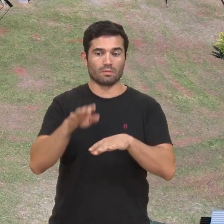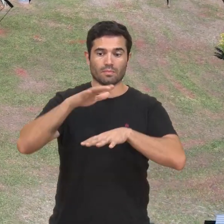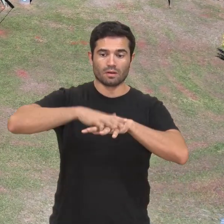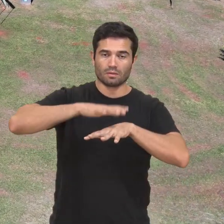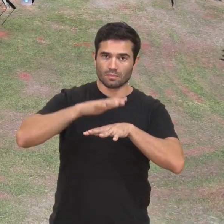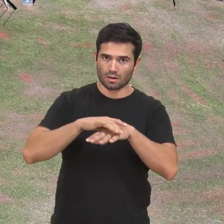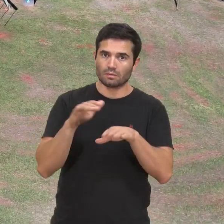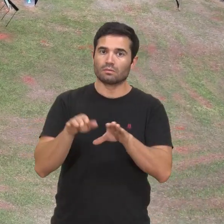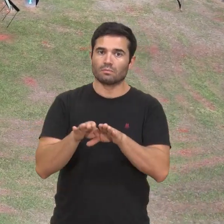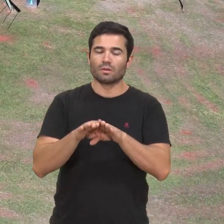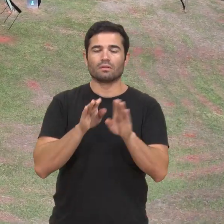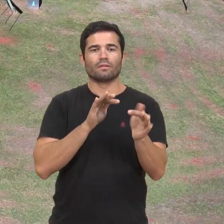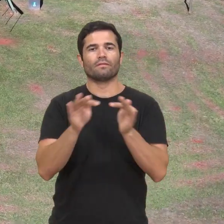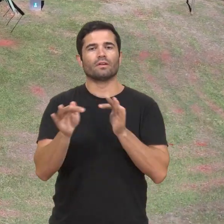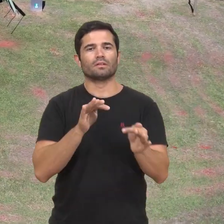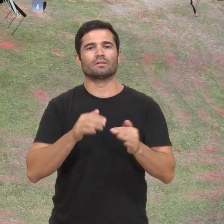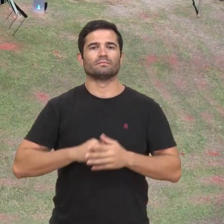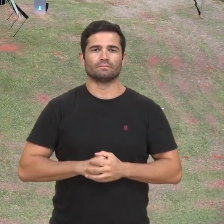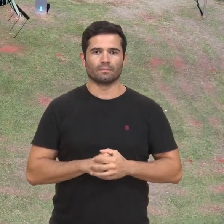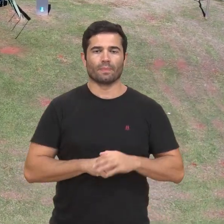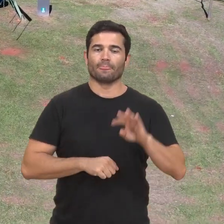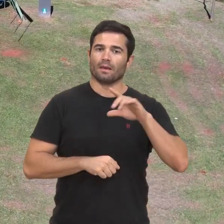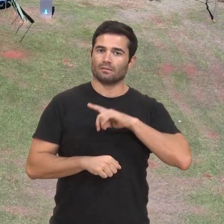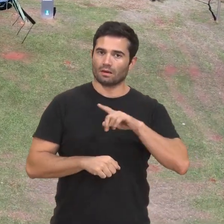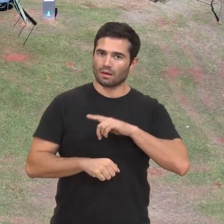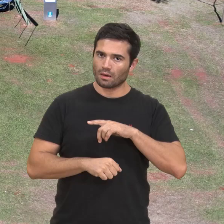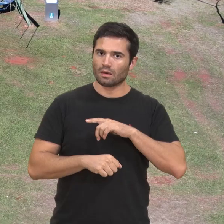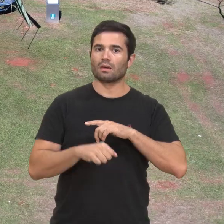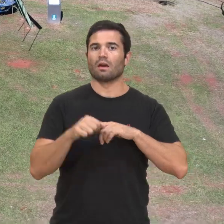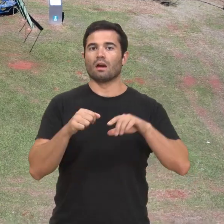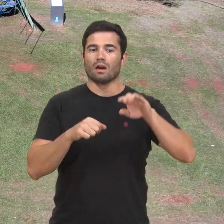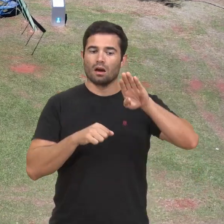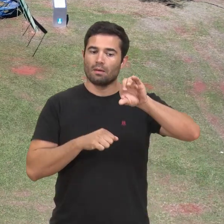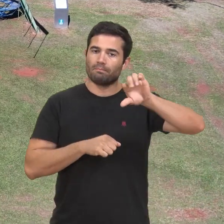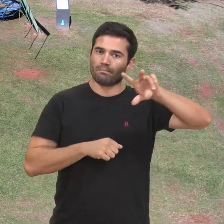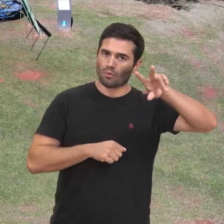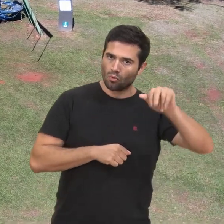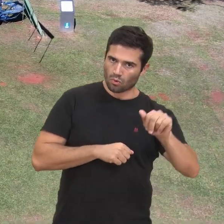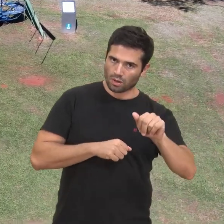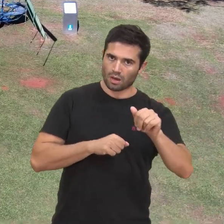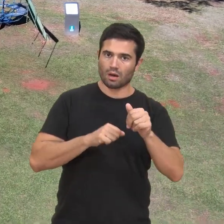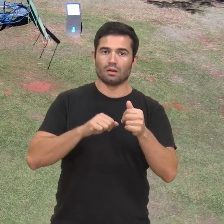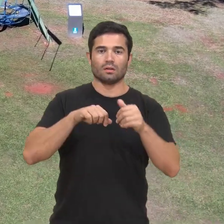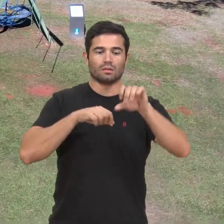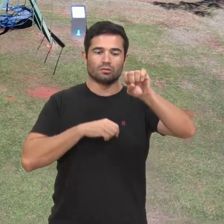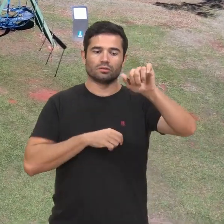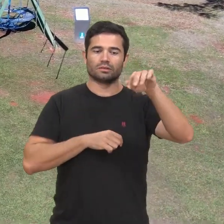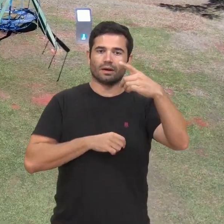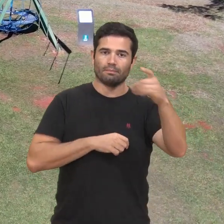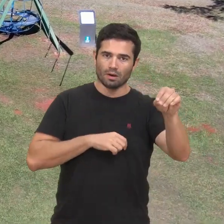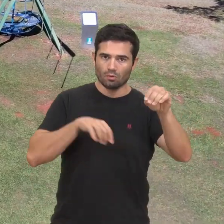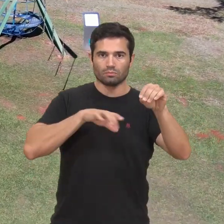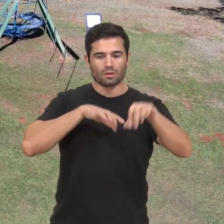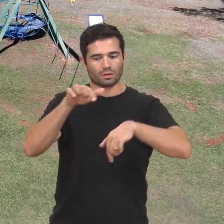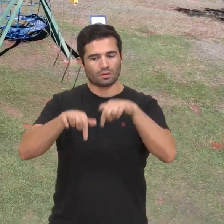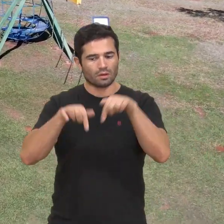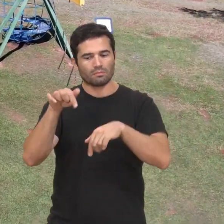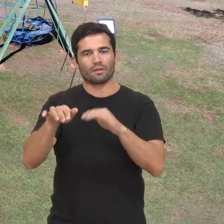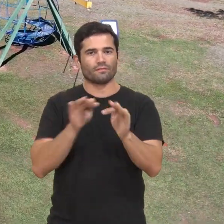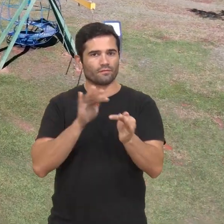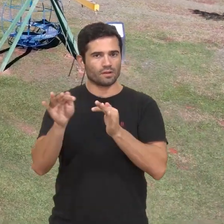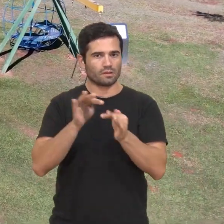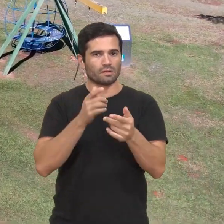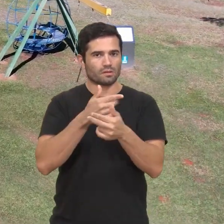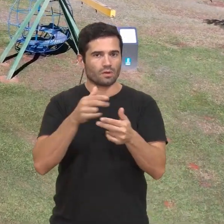tubos sonoros a gente fala de matemática também, de física. Temos a bolha de sabão, onde a gente traz, né, questões de física também, de química,